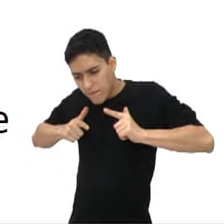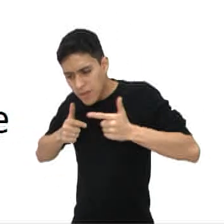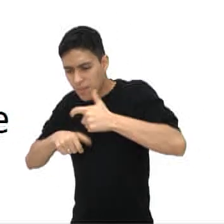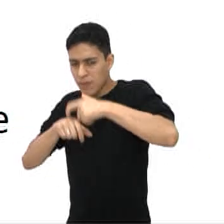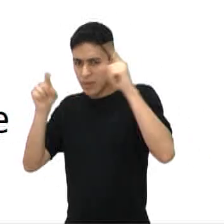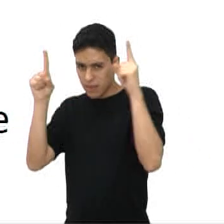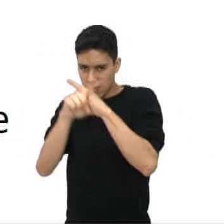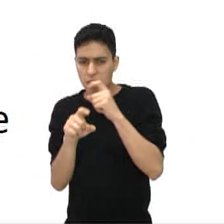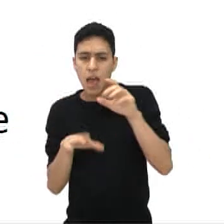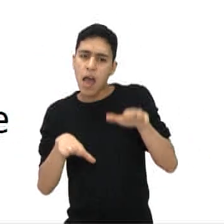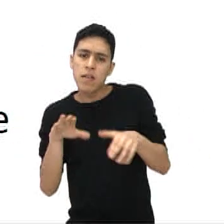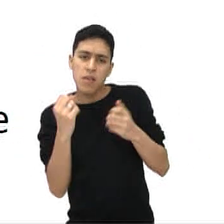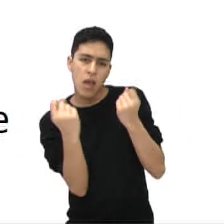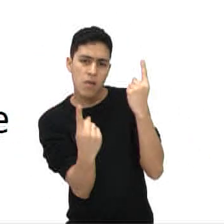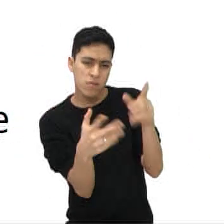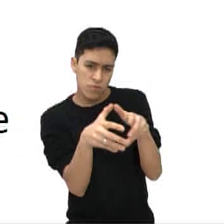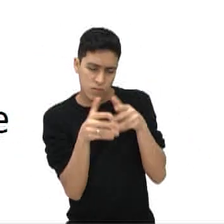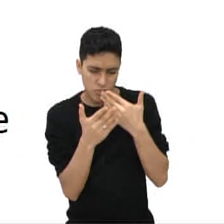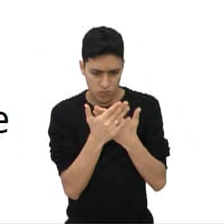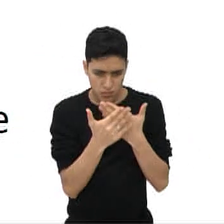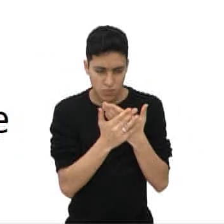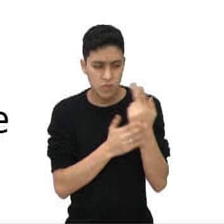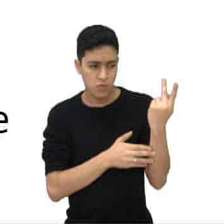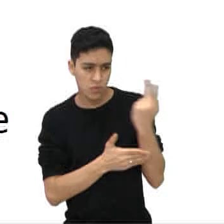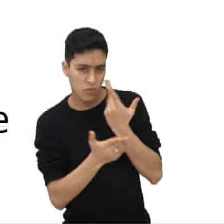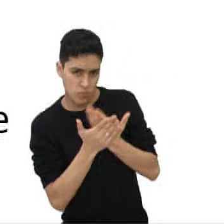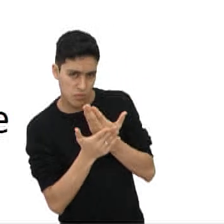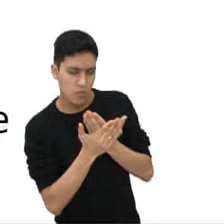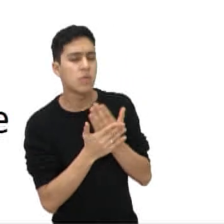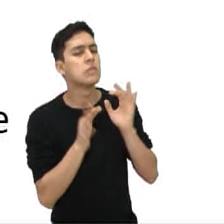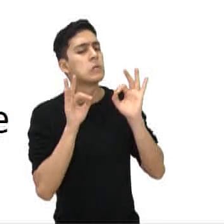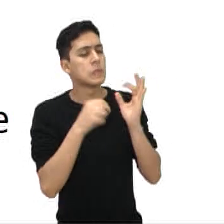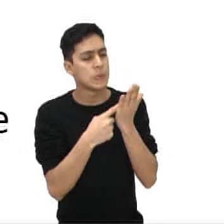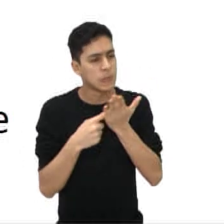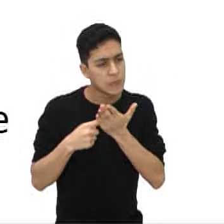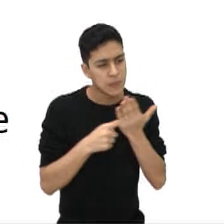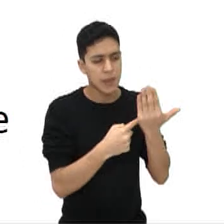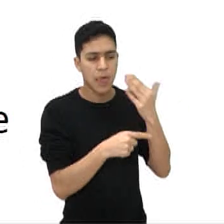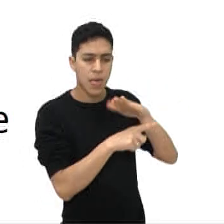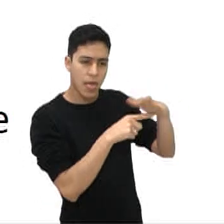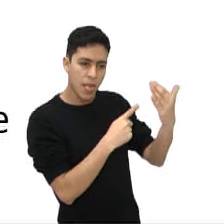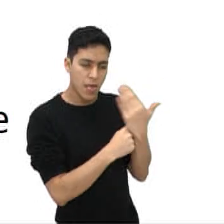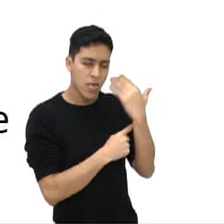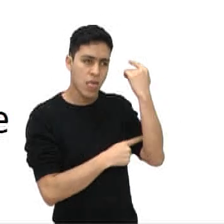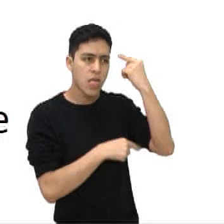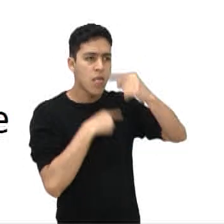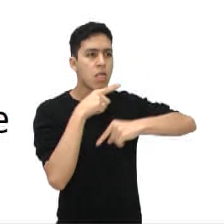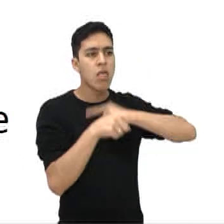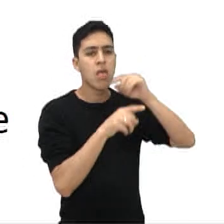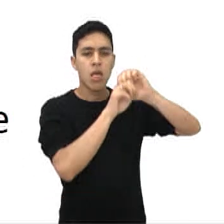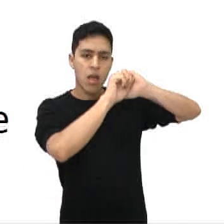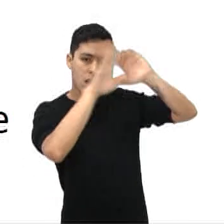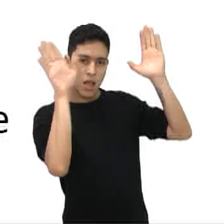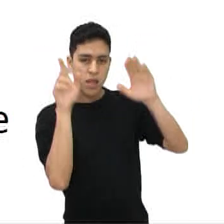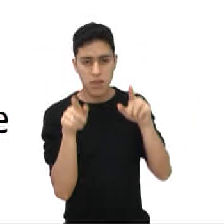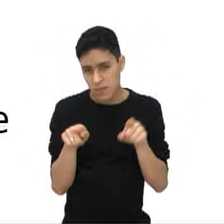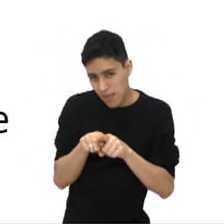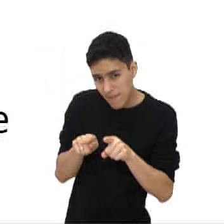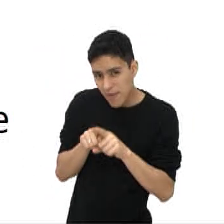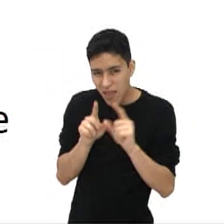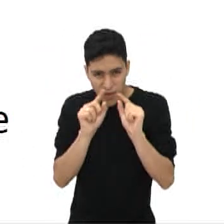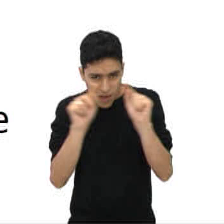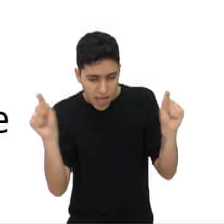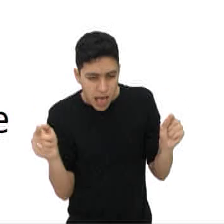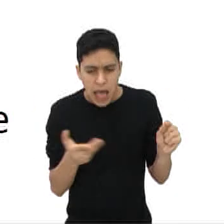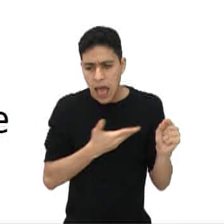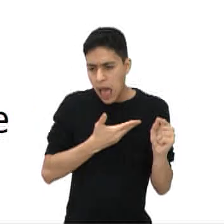estudo com alguns deles. Tenho uma dupla de estudos e nos ajudamos para sanar algumas dúvidas. Além desse par, também tenho amigos que de vez